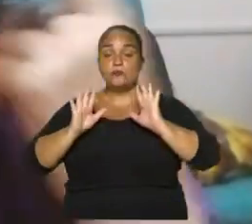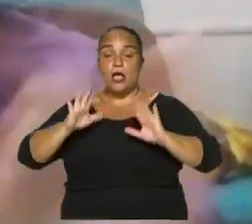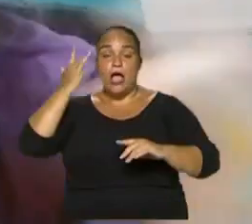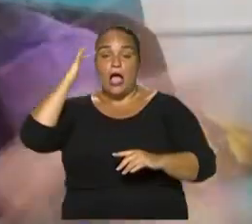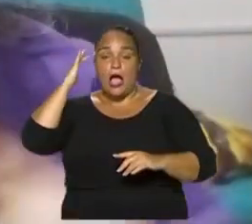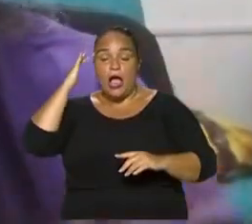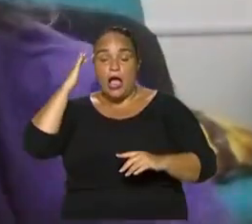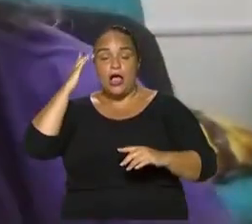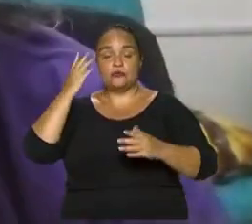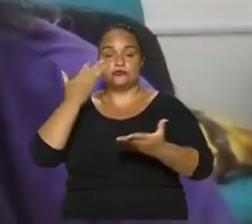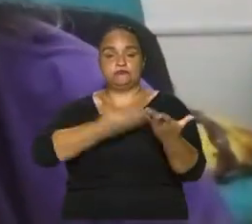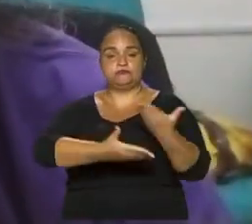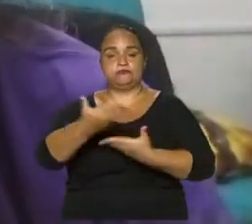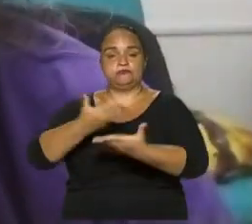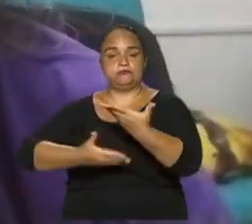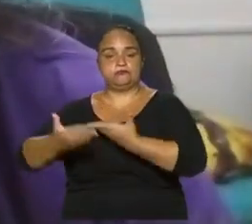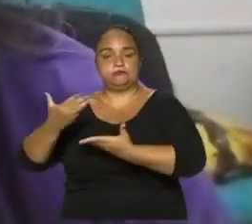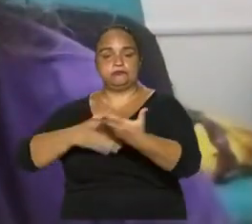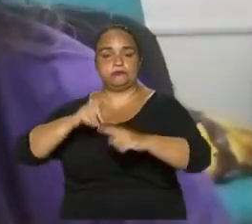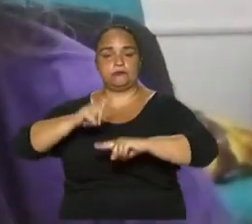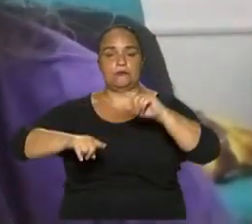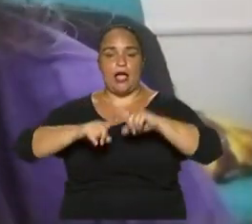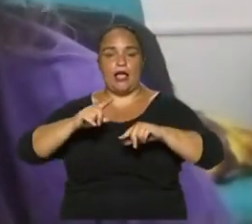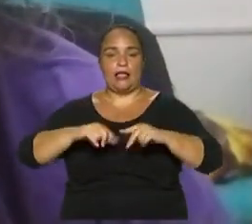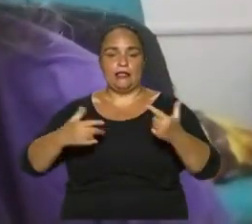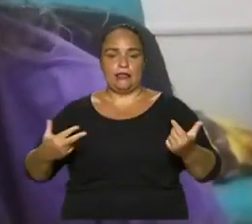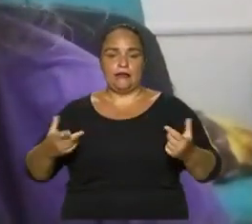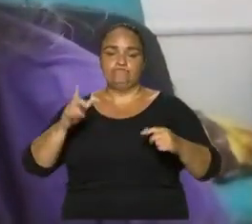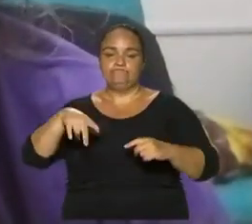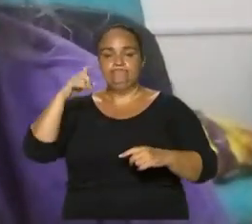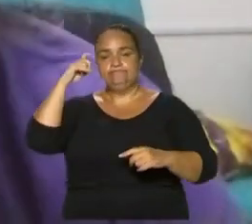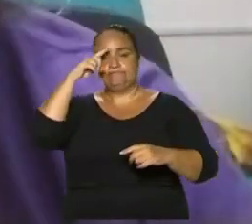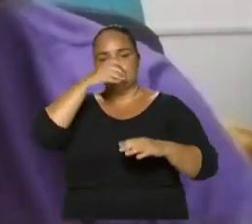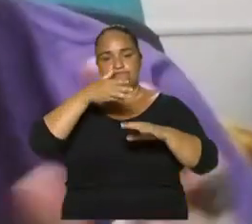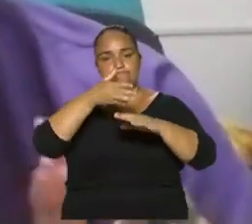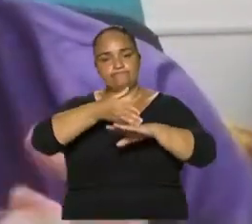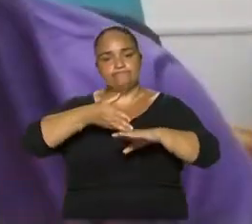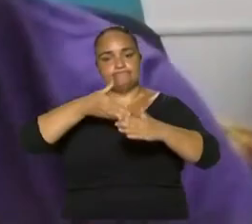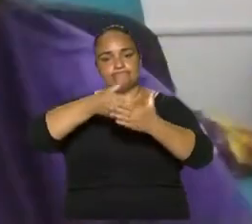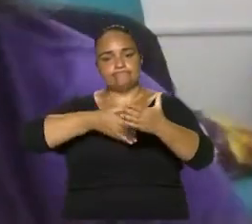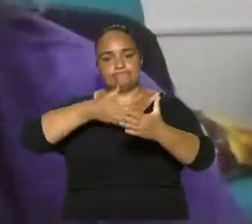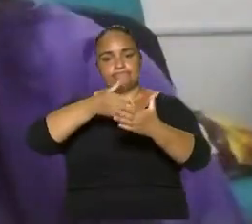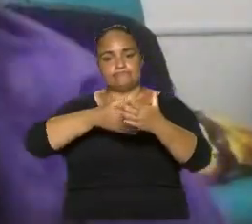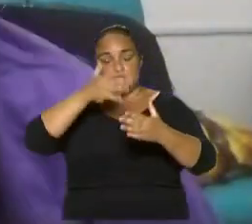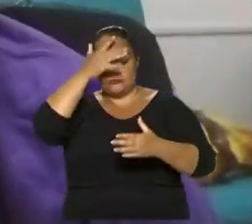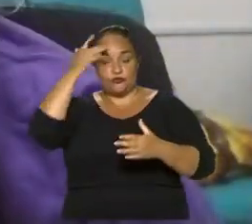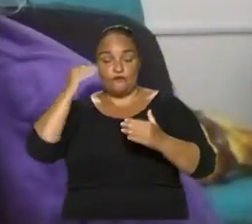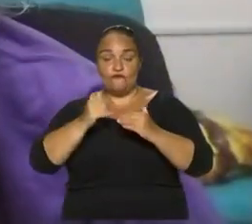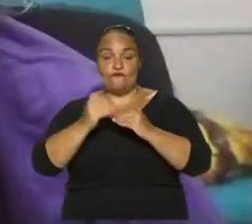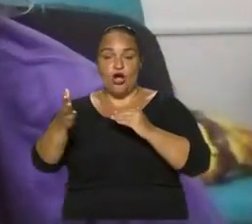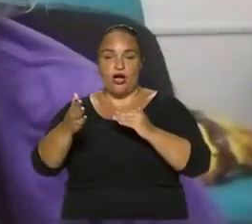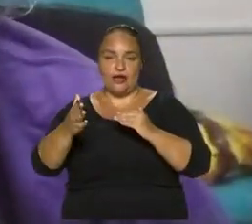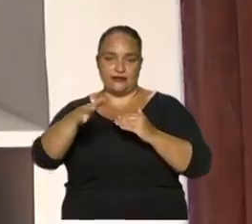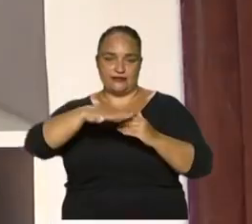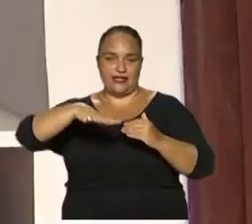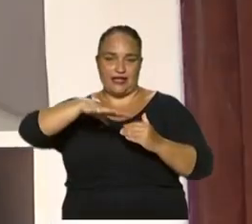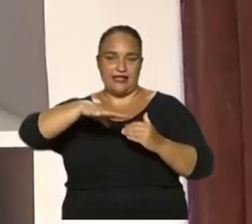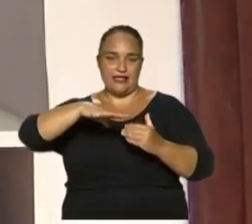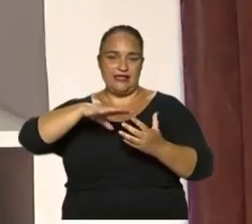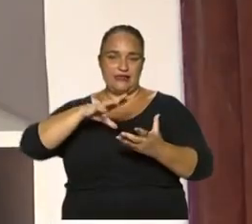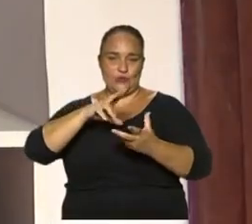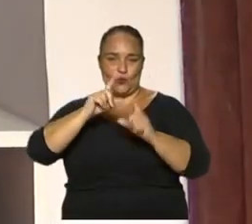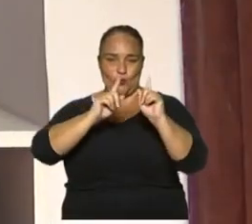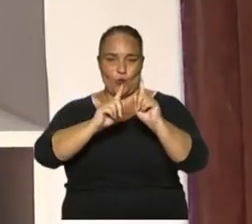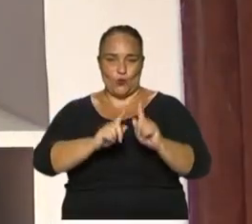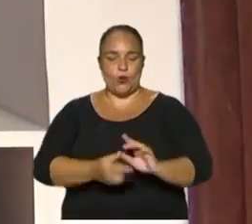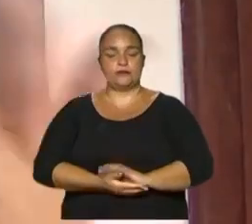a circulação desses materiais é que é de difícil acesso às pessoas fora da bolha do mundo dos quadrinhos. E essa